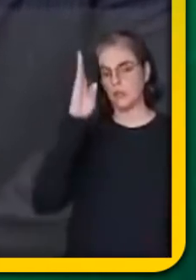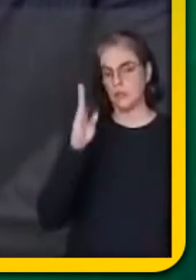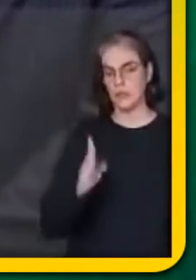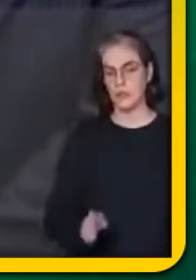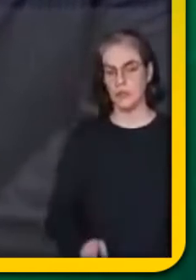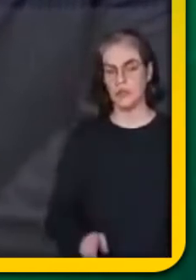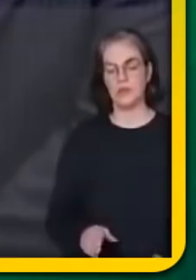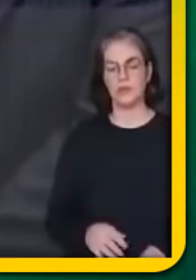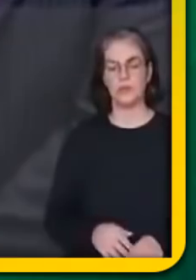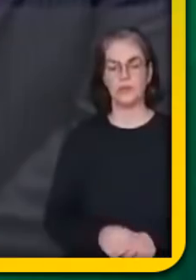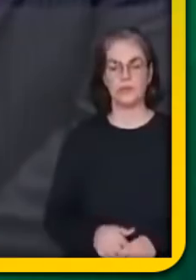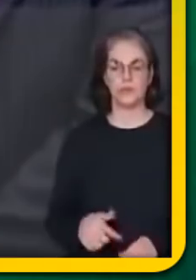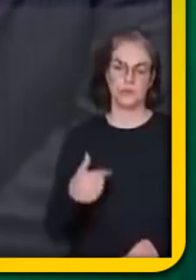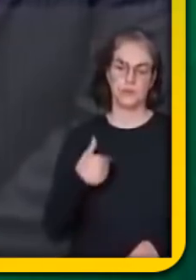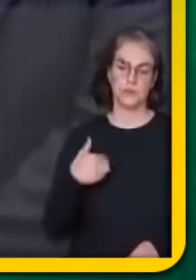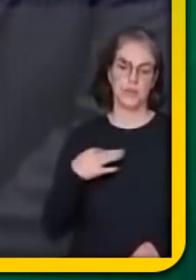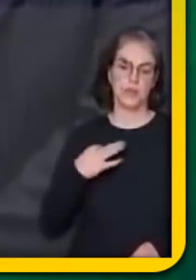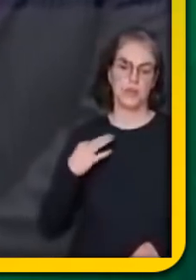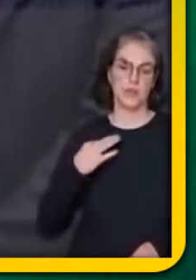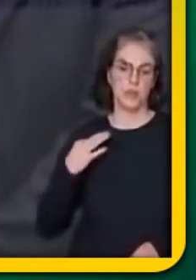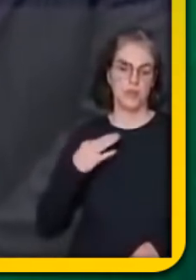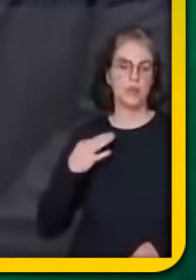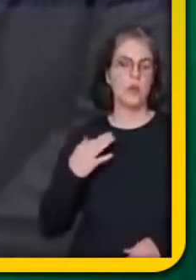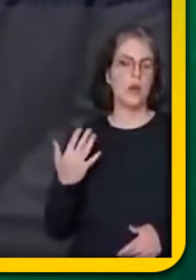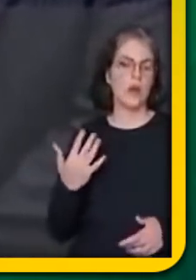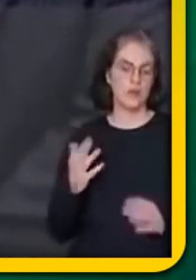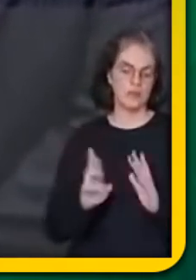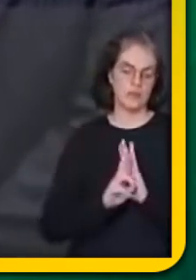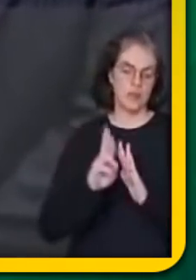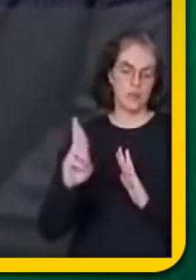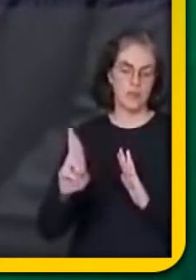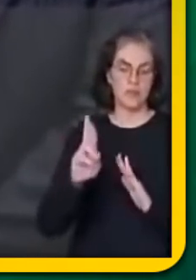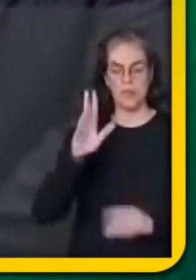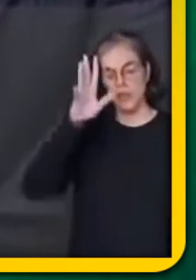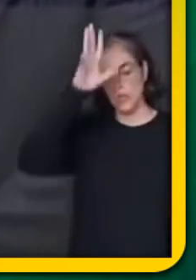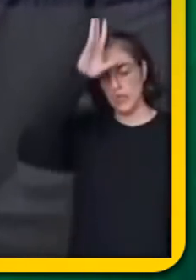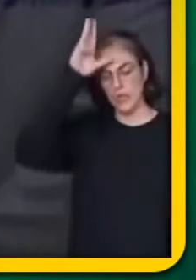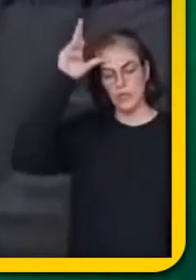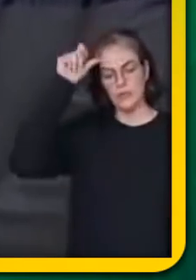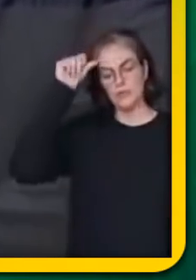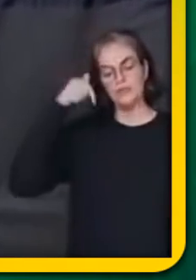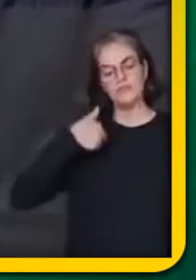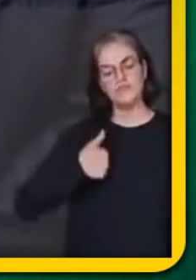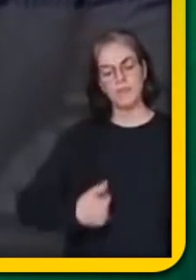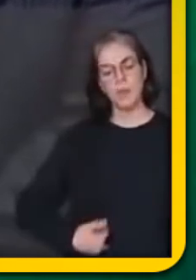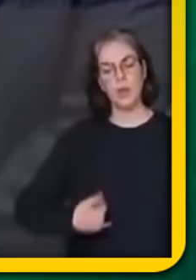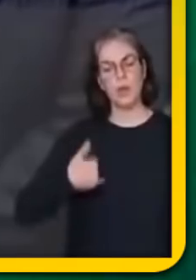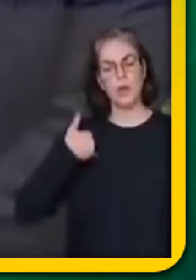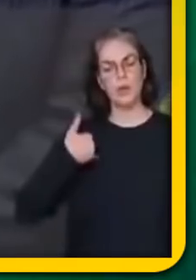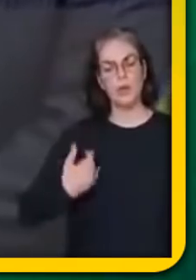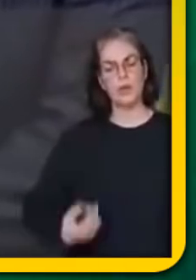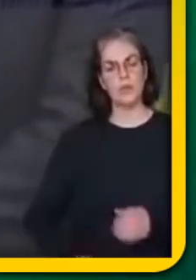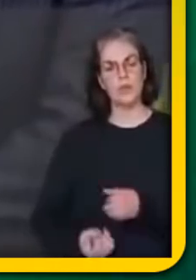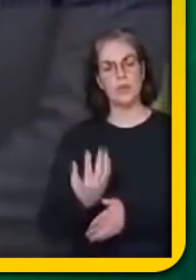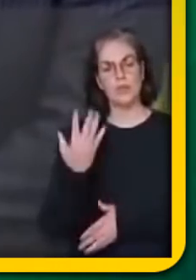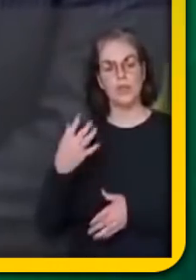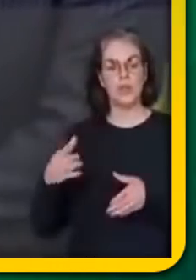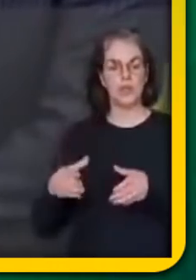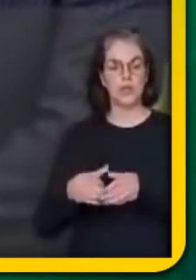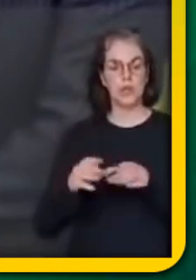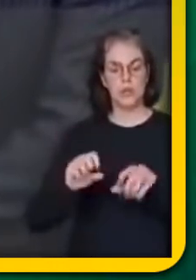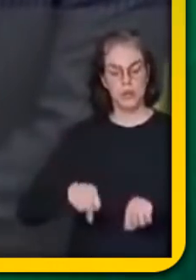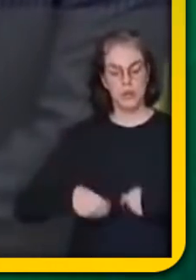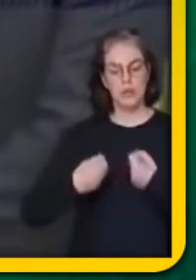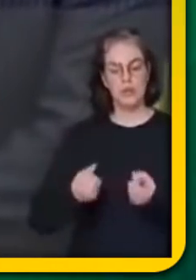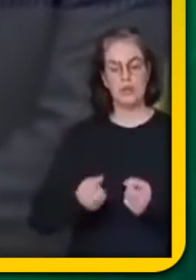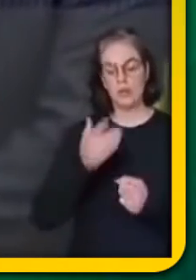E me voluntariei para ser o representante lá do Amazonas. Então, com muito orgulho, nós vamos criar essa bancada para defender os